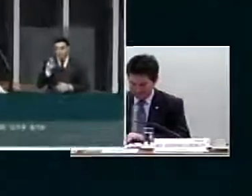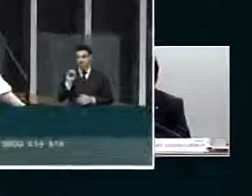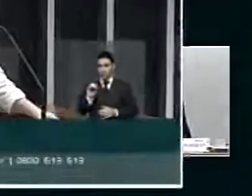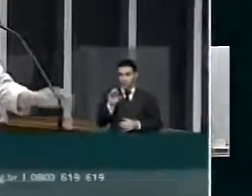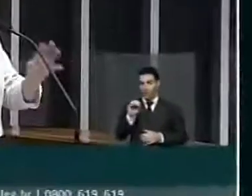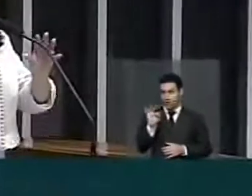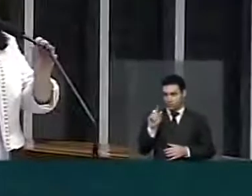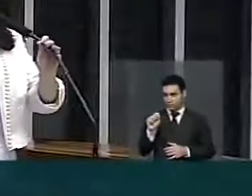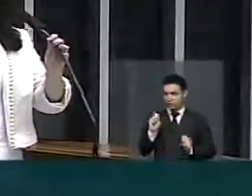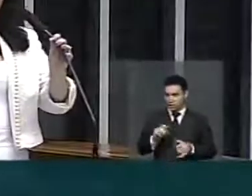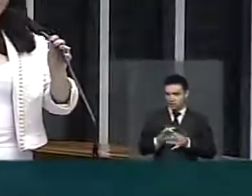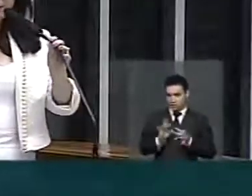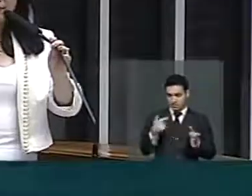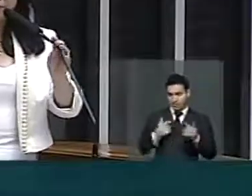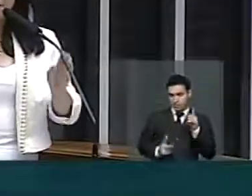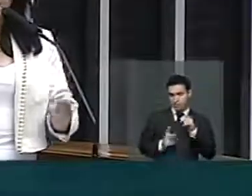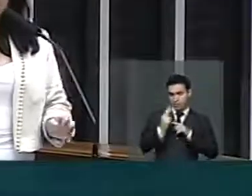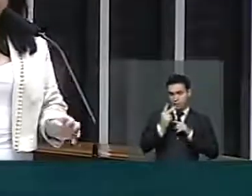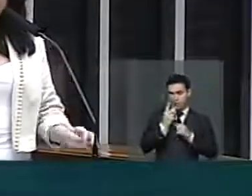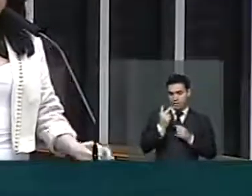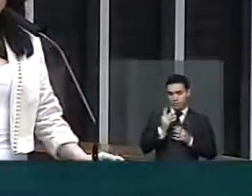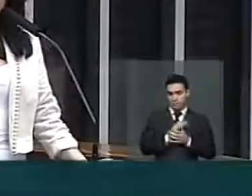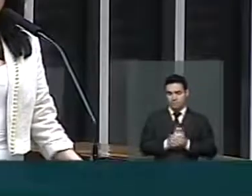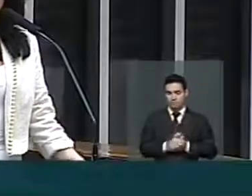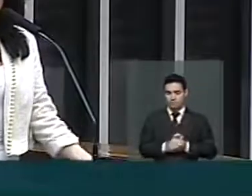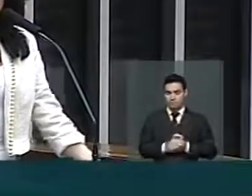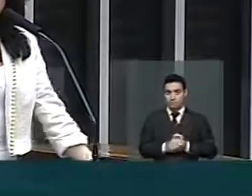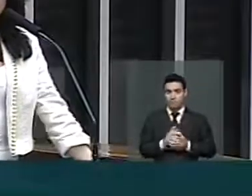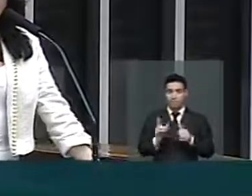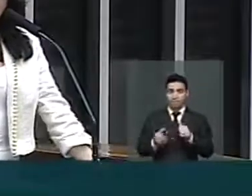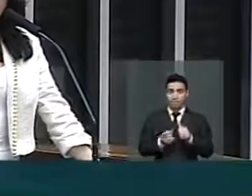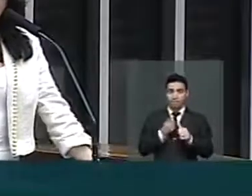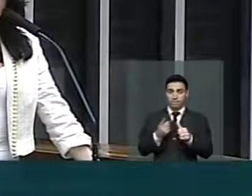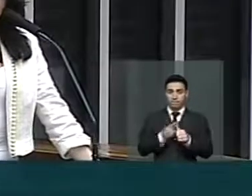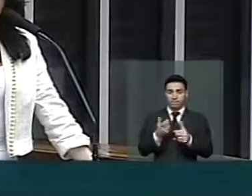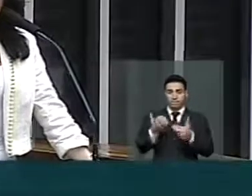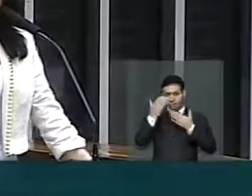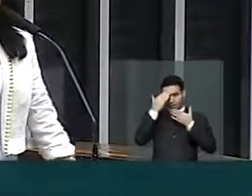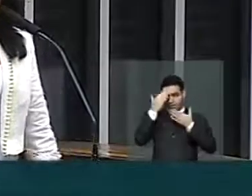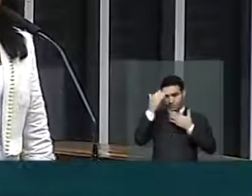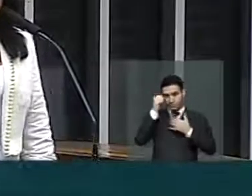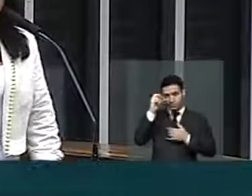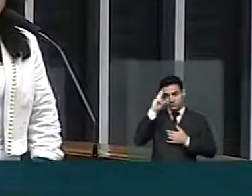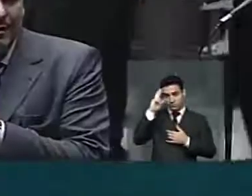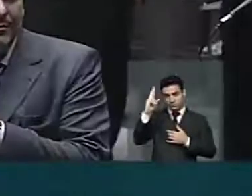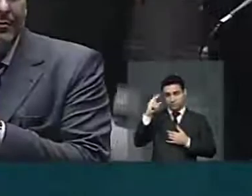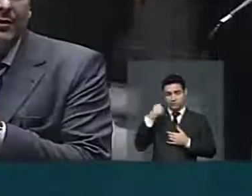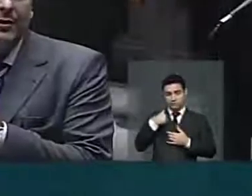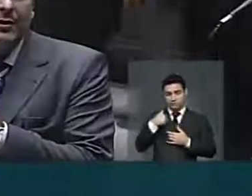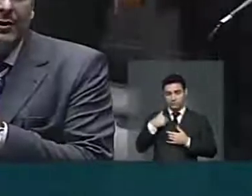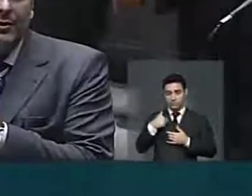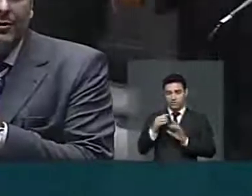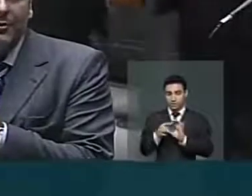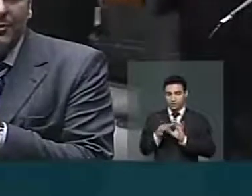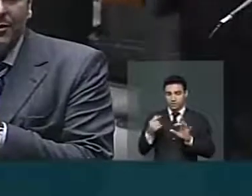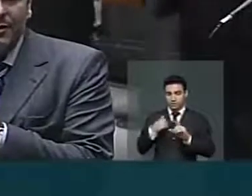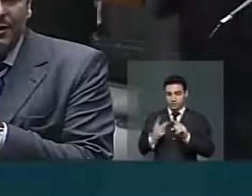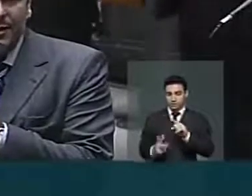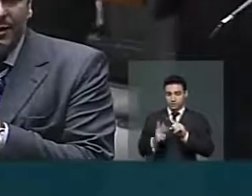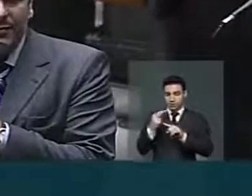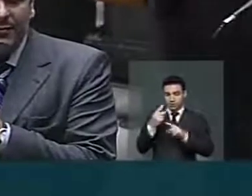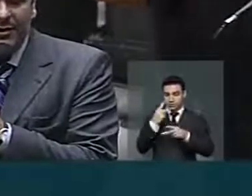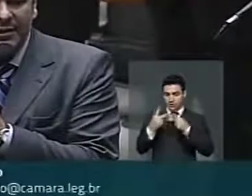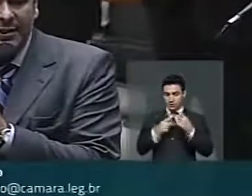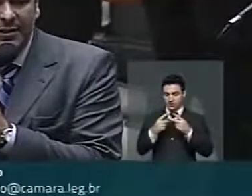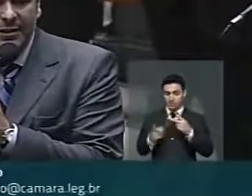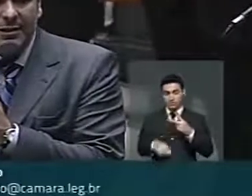me permite uma parte? Primeiro, agradecer a Vossa Excelência fazer parte do seu pronunciamento. Segundo, dizer